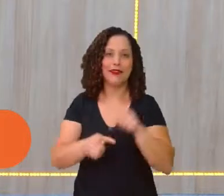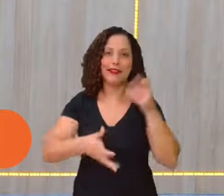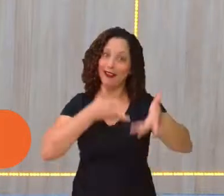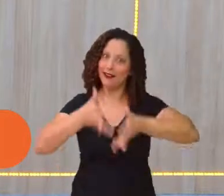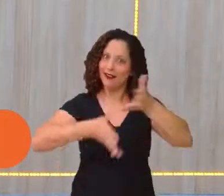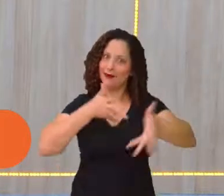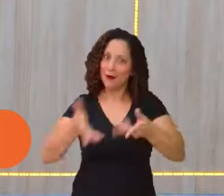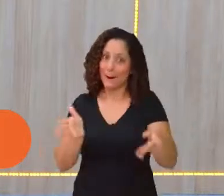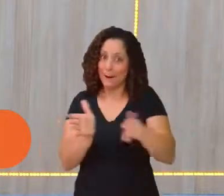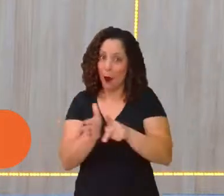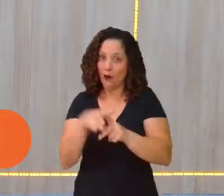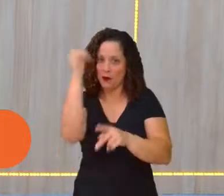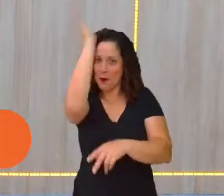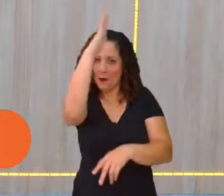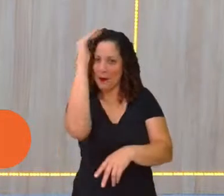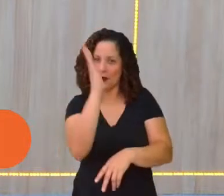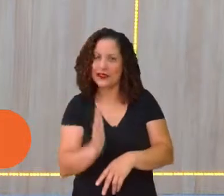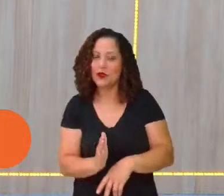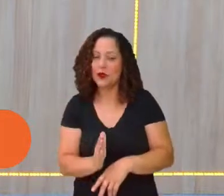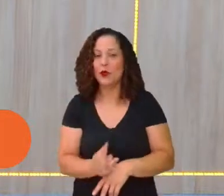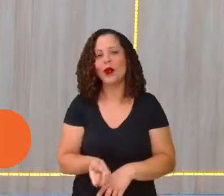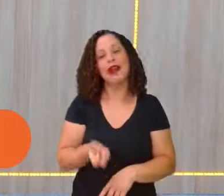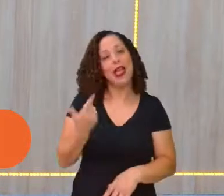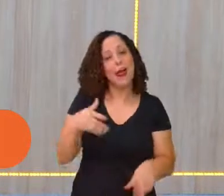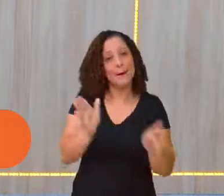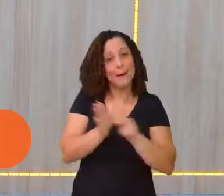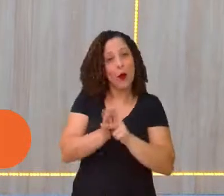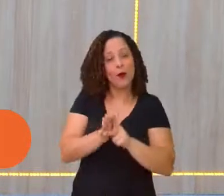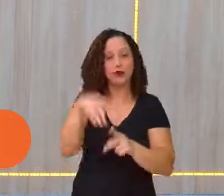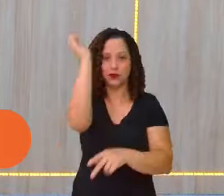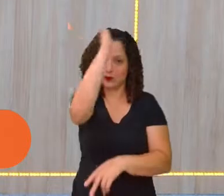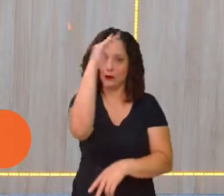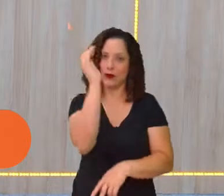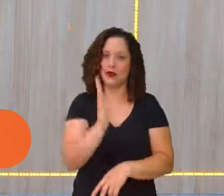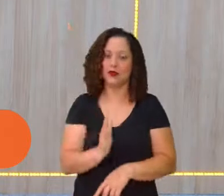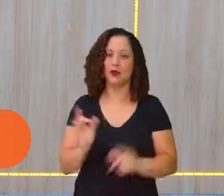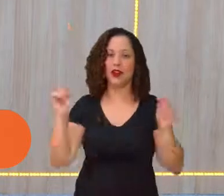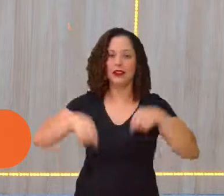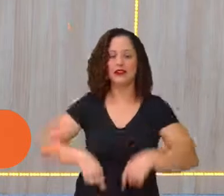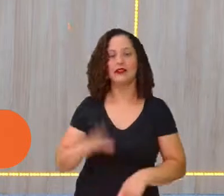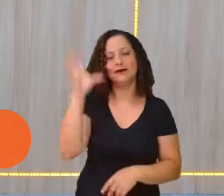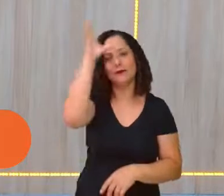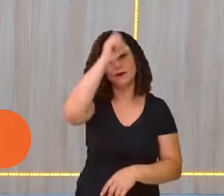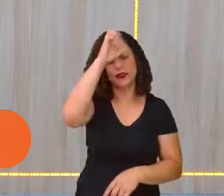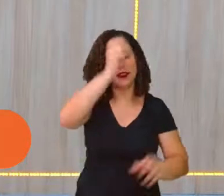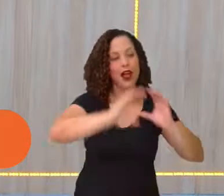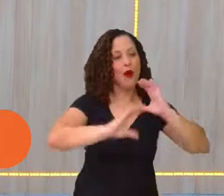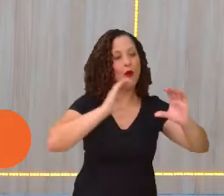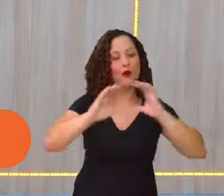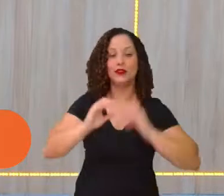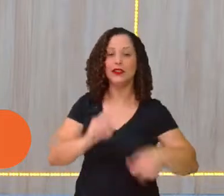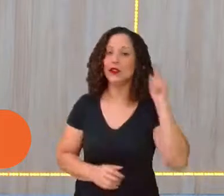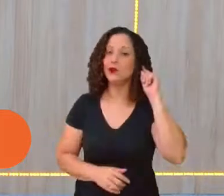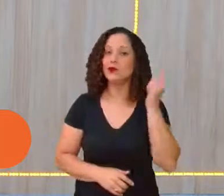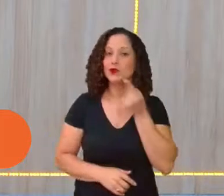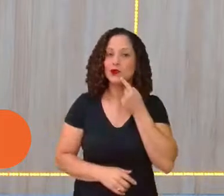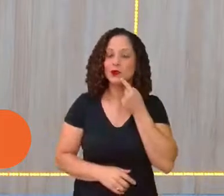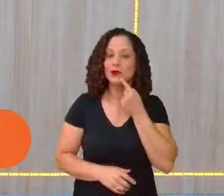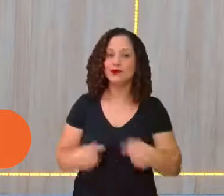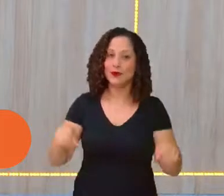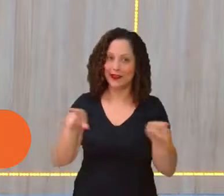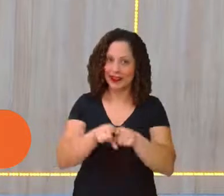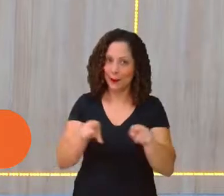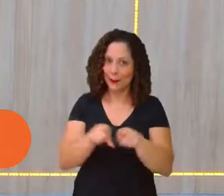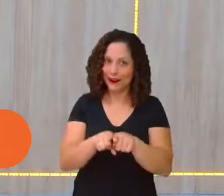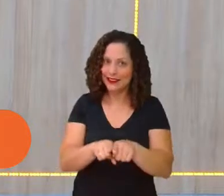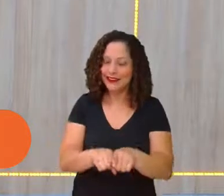a língua brasileira de sinais, né? Uma língua nossa, então aprender a se comunicar com as pessoas com deficiência. Além da nossa